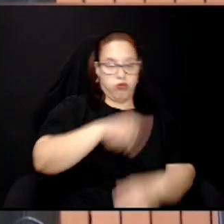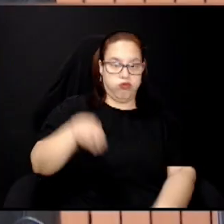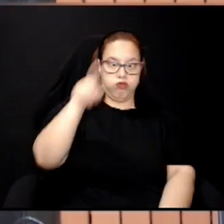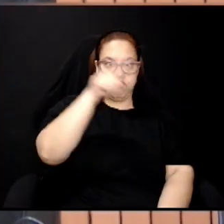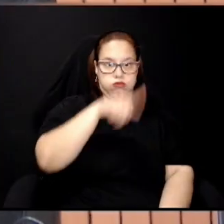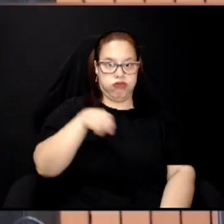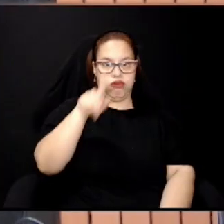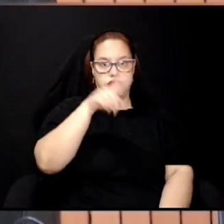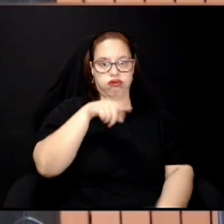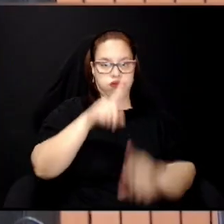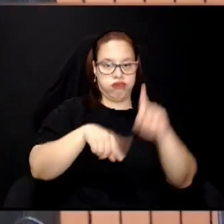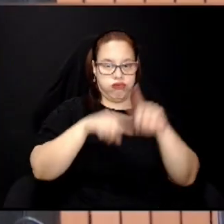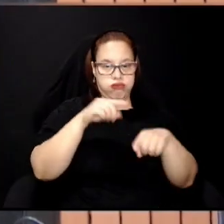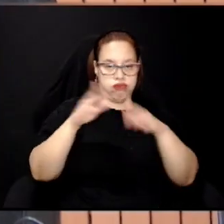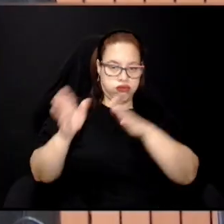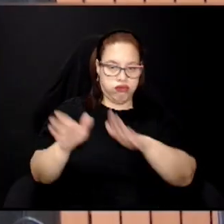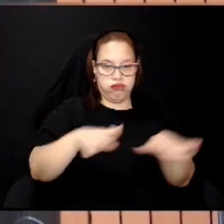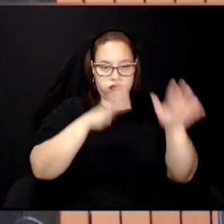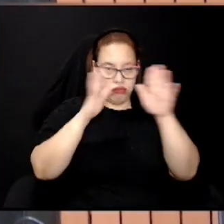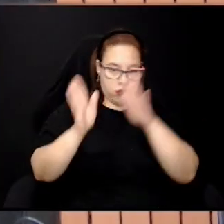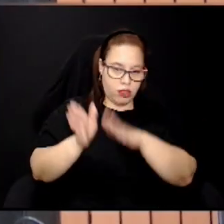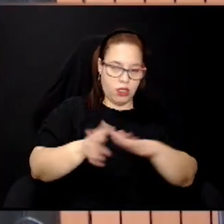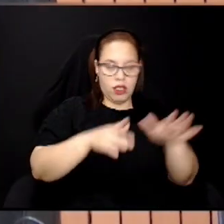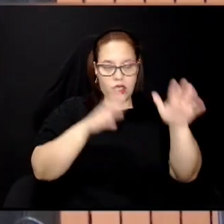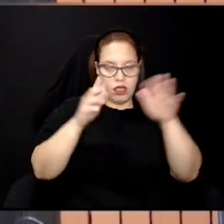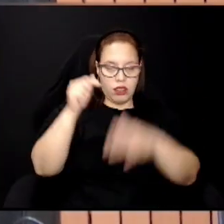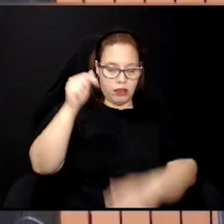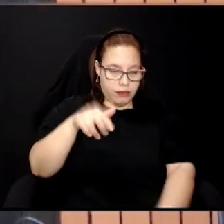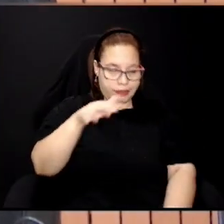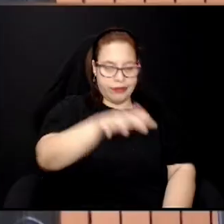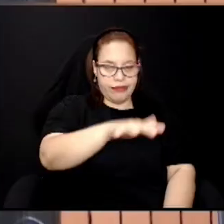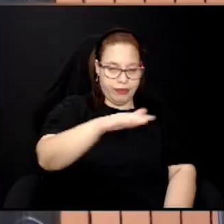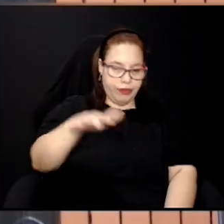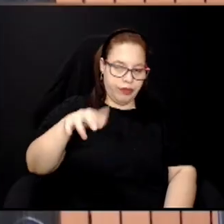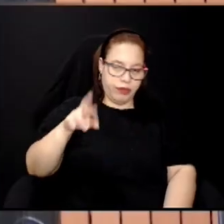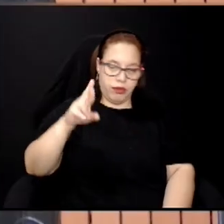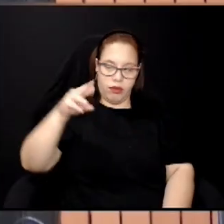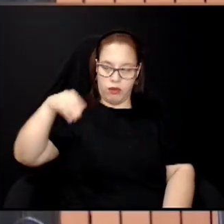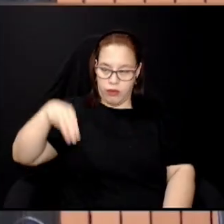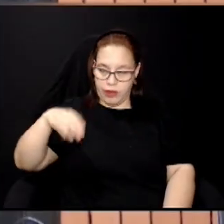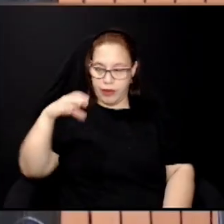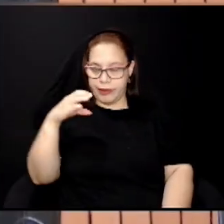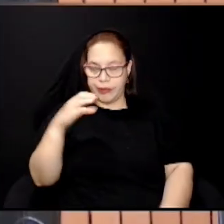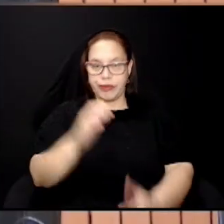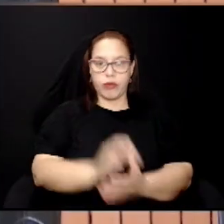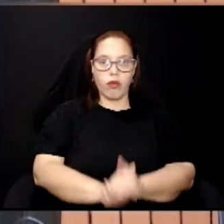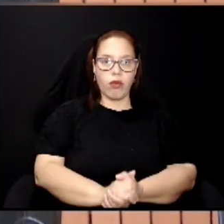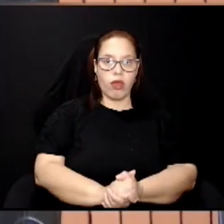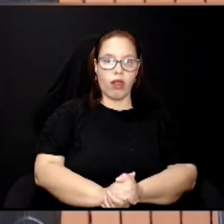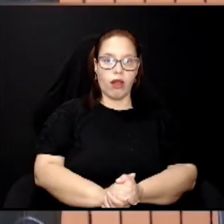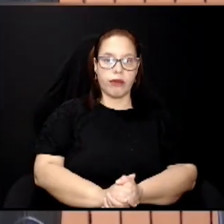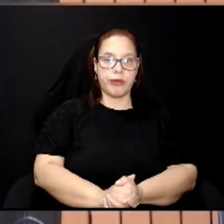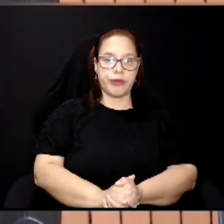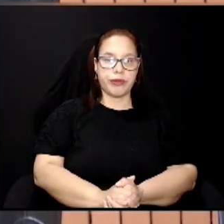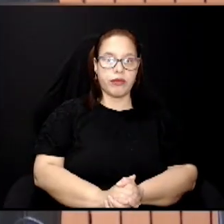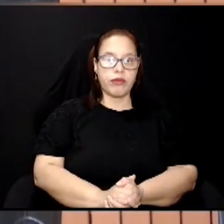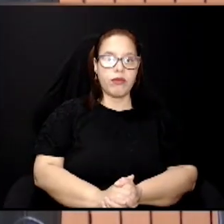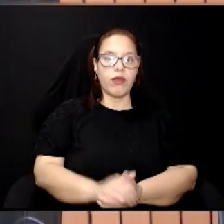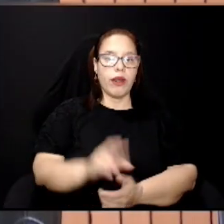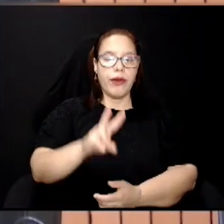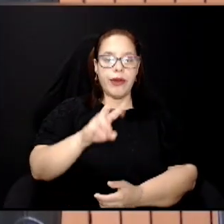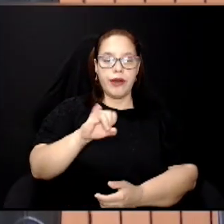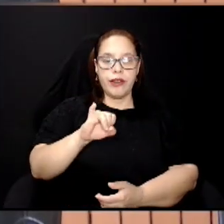se produz muito aqui na nossa região metropolitana, assim como Viracopos hoje serve